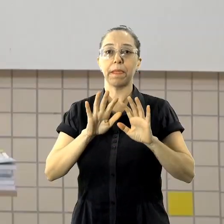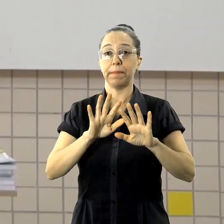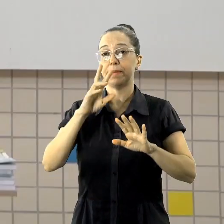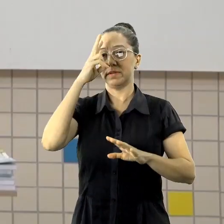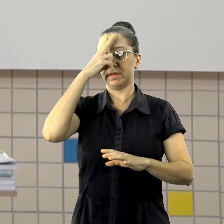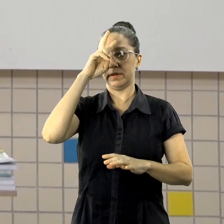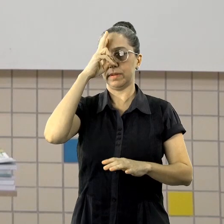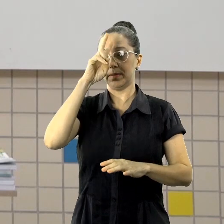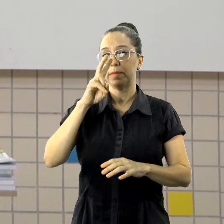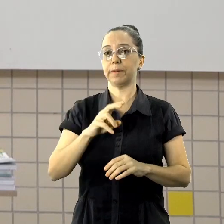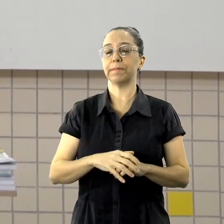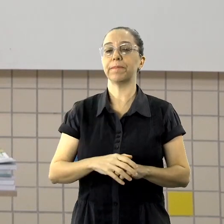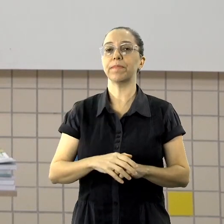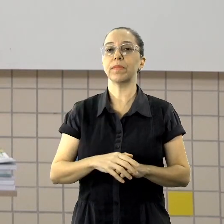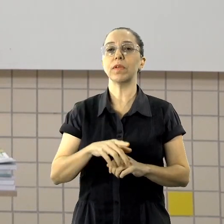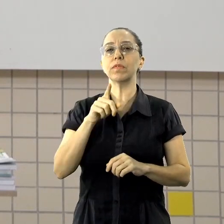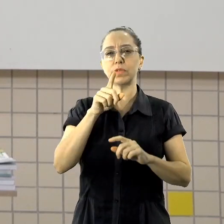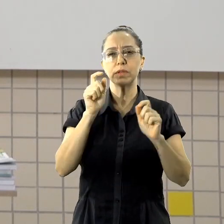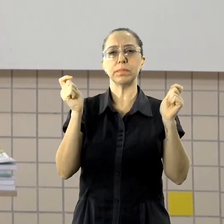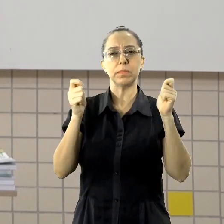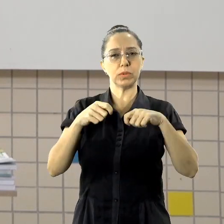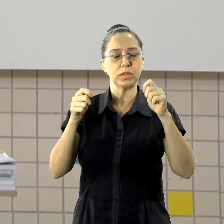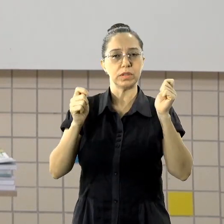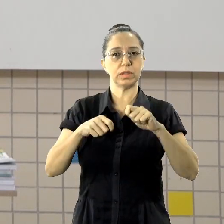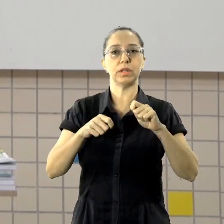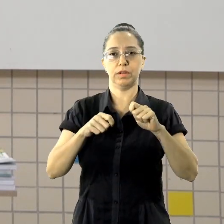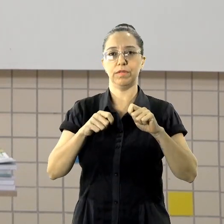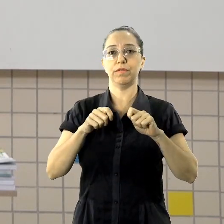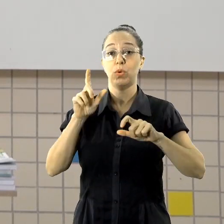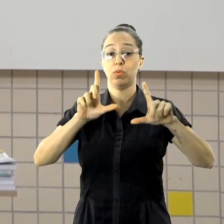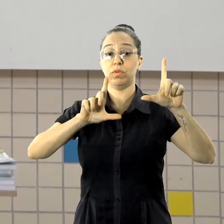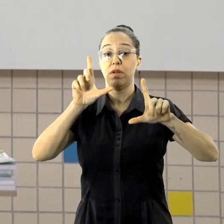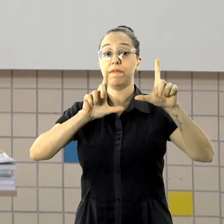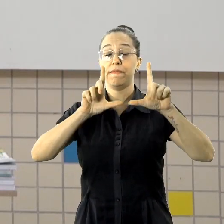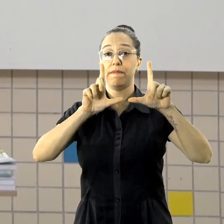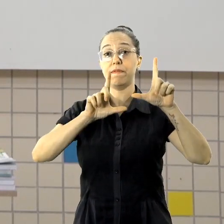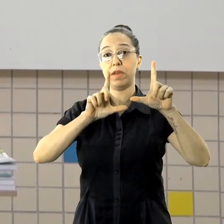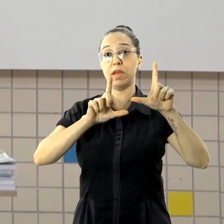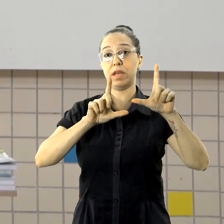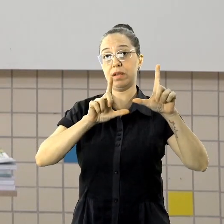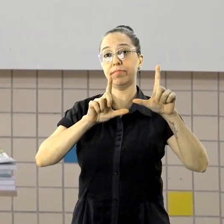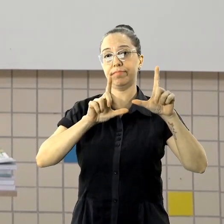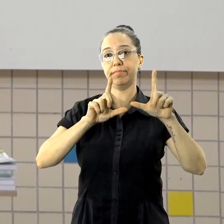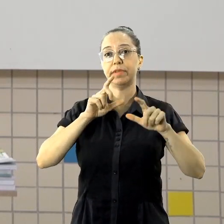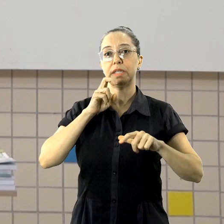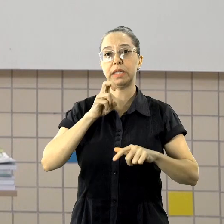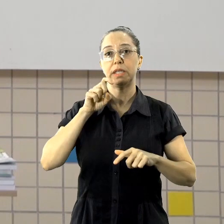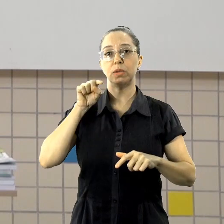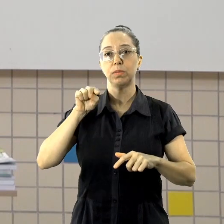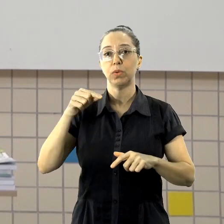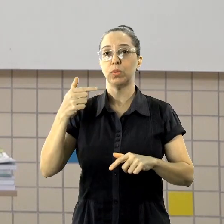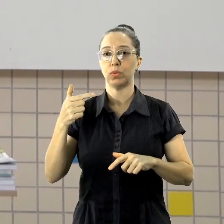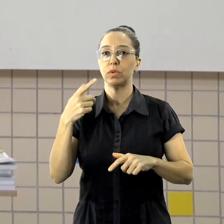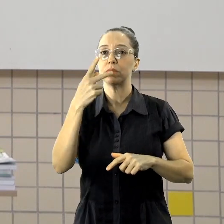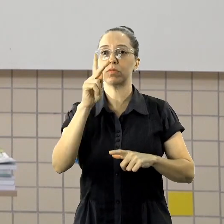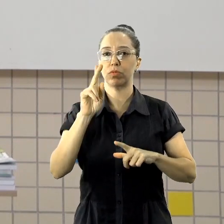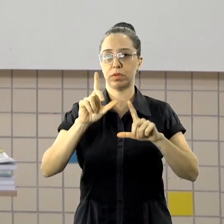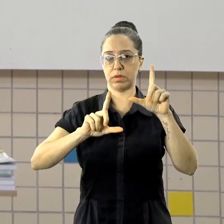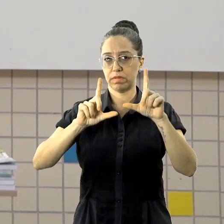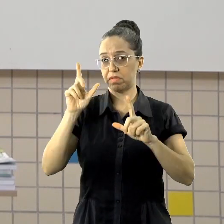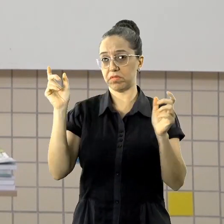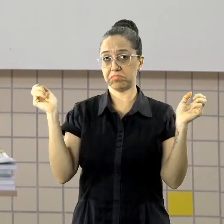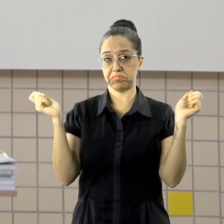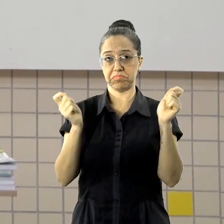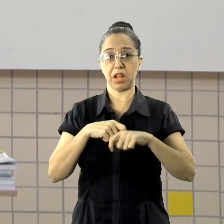lembre-se, você também pode assistir às nossas aulas no canal 5.2 da sua televisão digital,